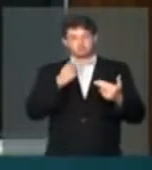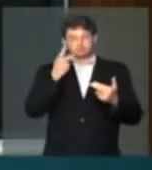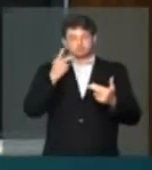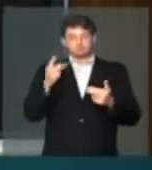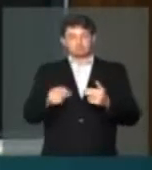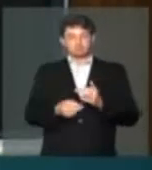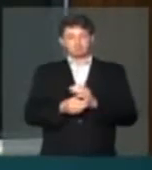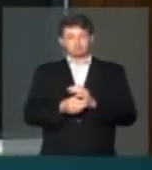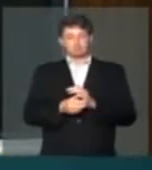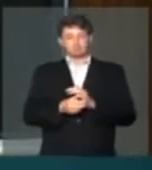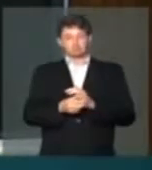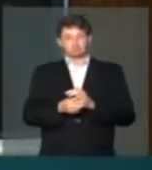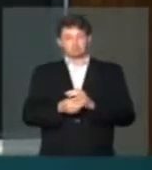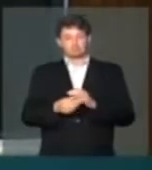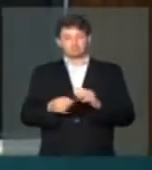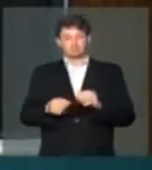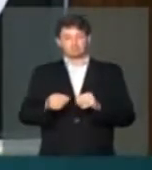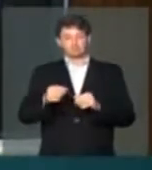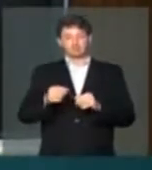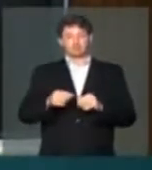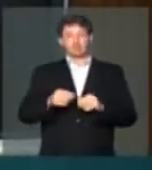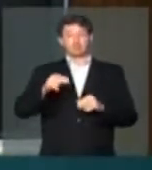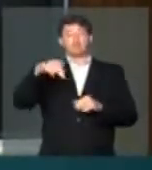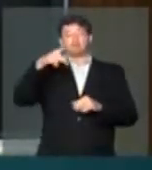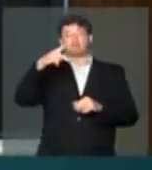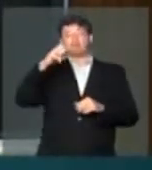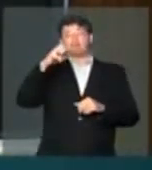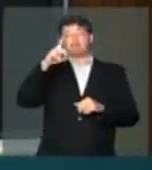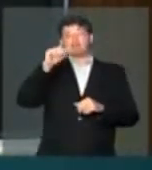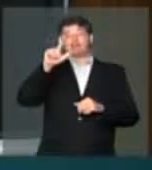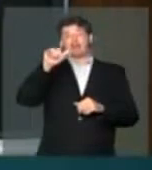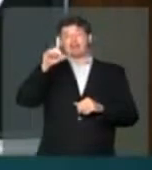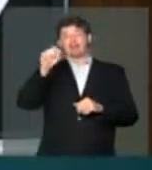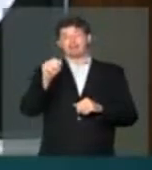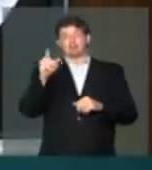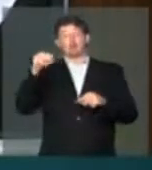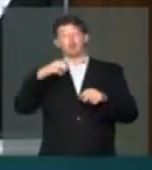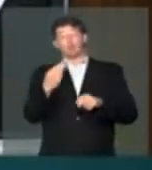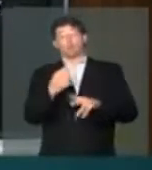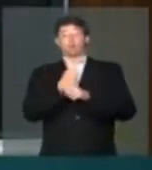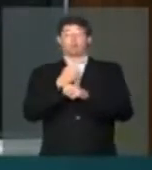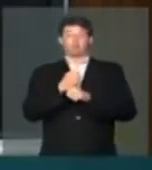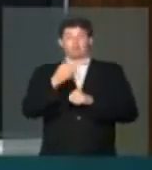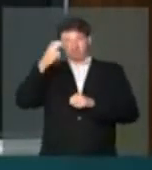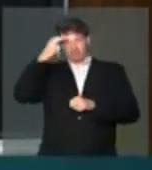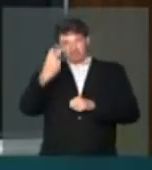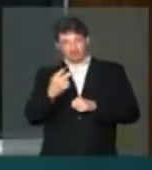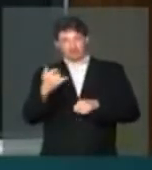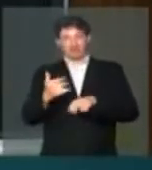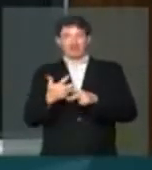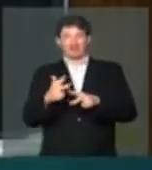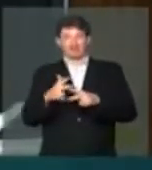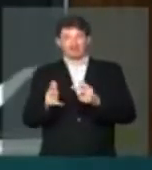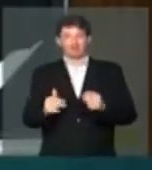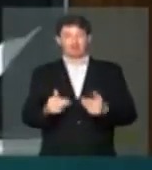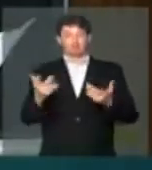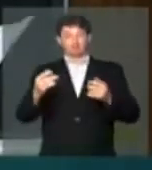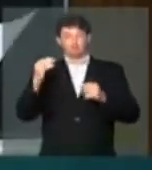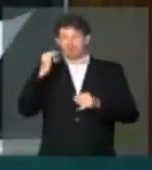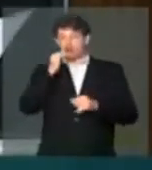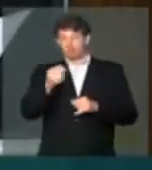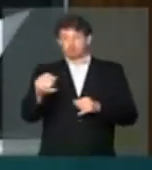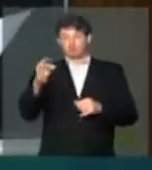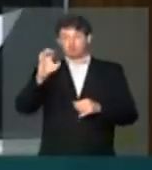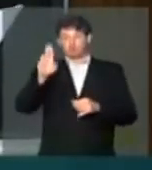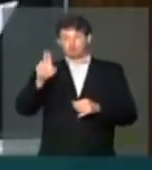batizadas jocosamente pela imprensa de pedaladas fiscais e de contabilidade criativa. Na semana passada, um novo comunicado,